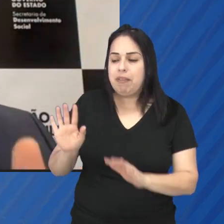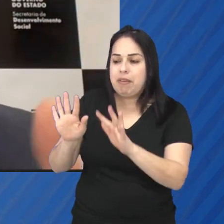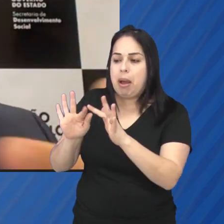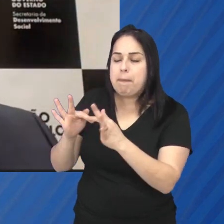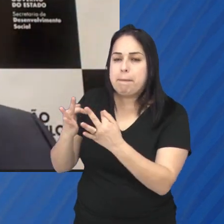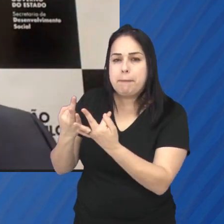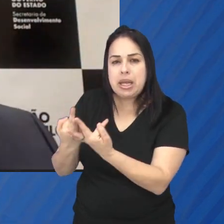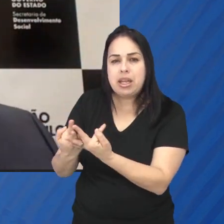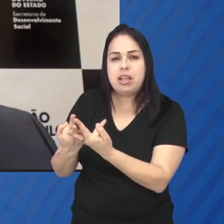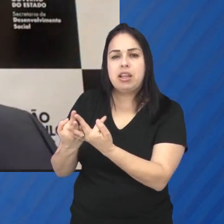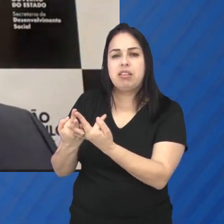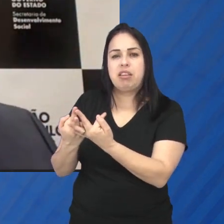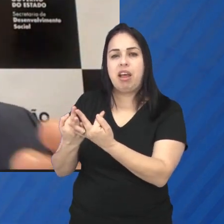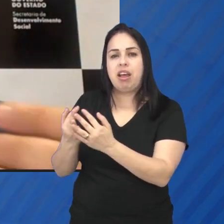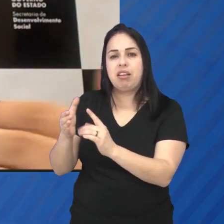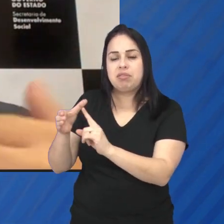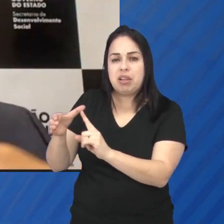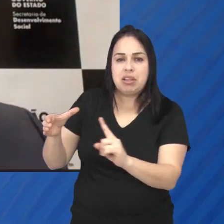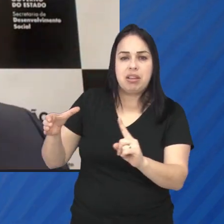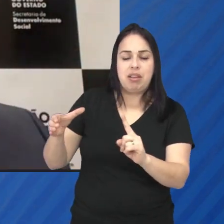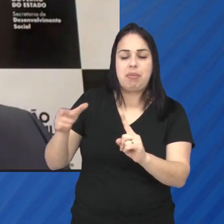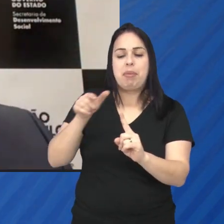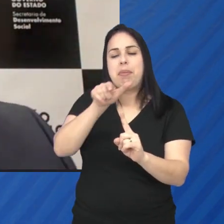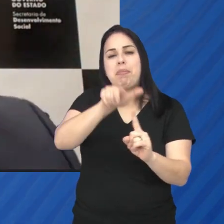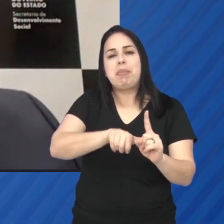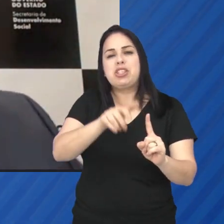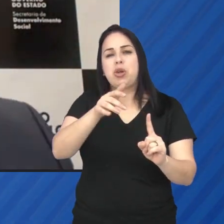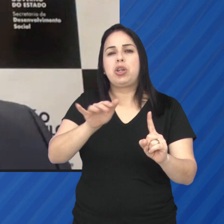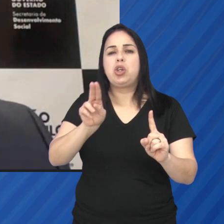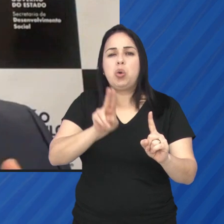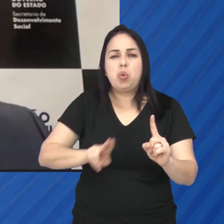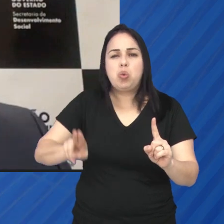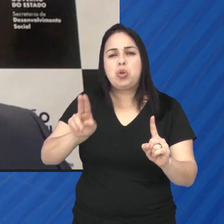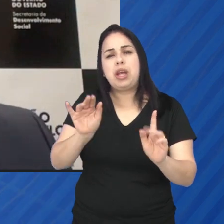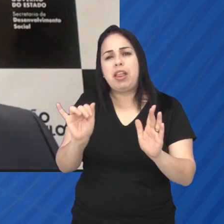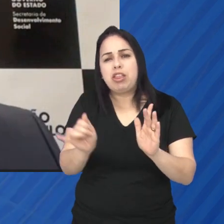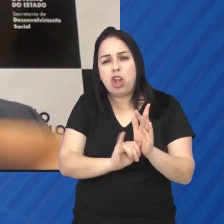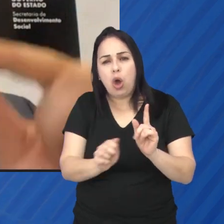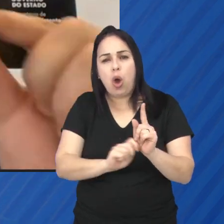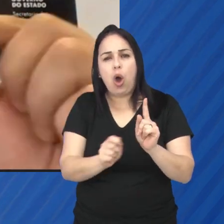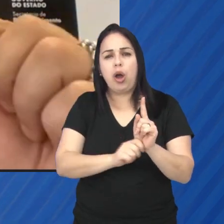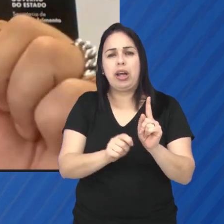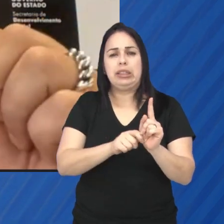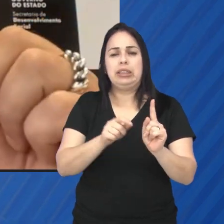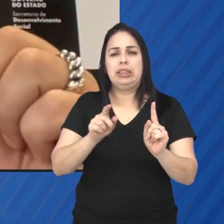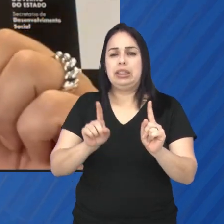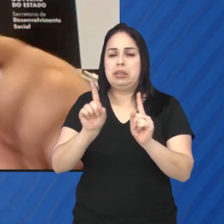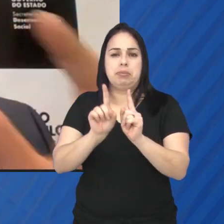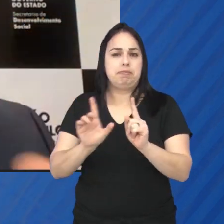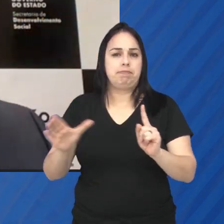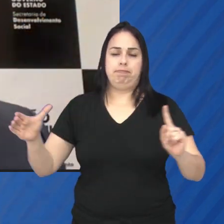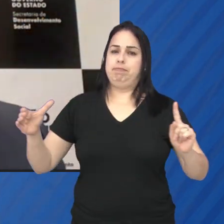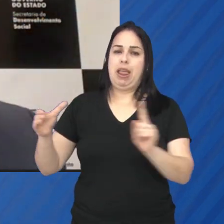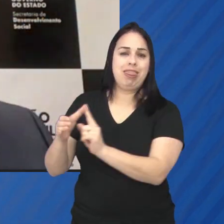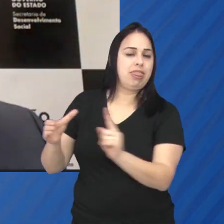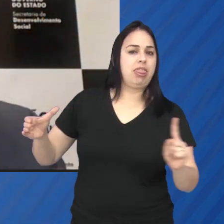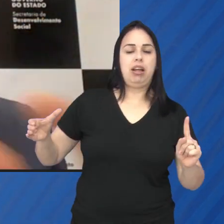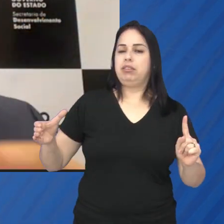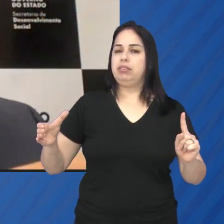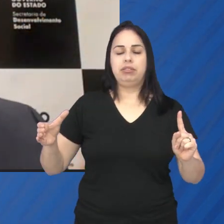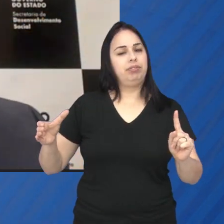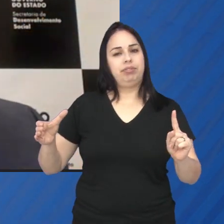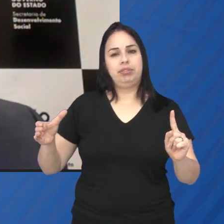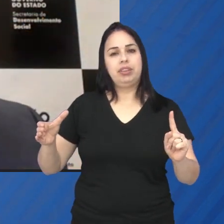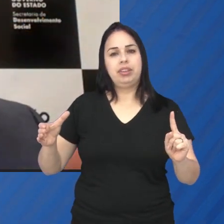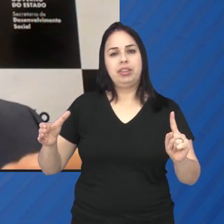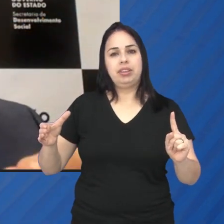que famílias que têm aí dentro das suas casas usuários de droga venham fazer esse rompimento de vínculo